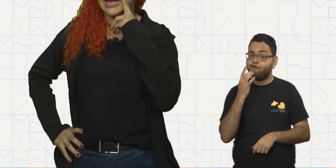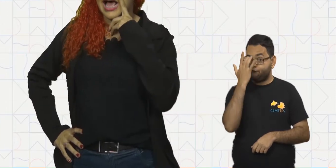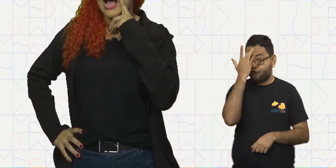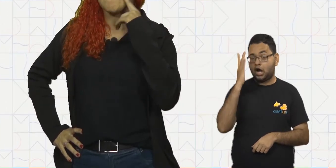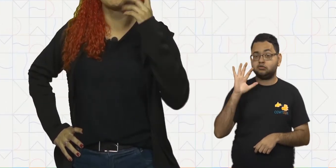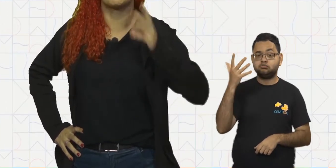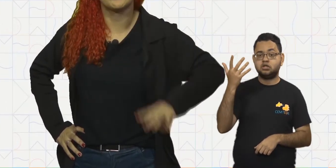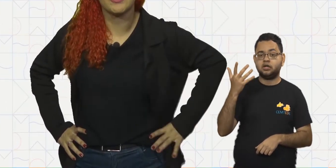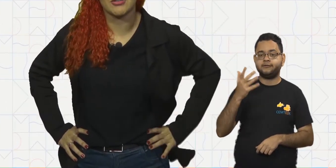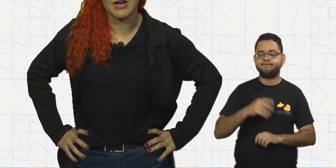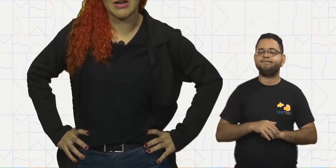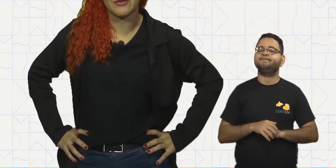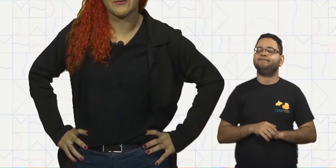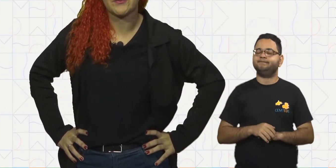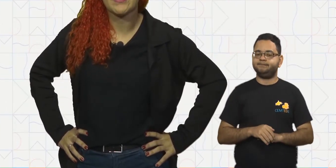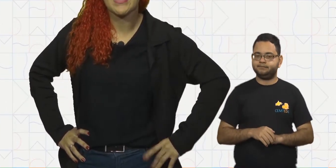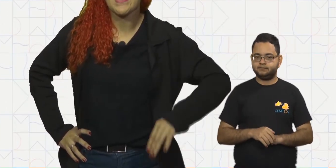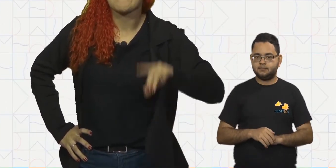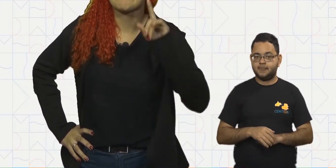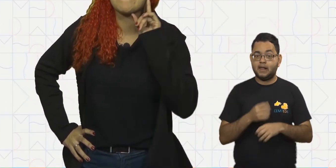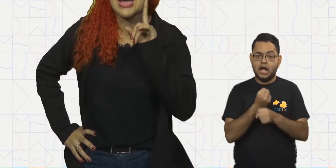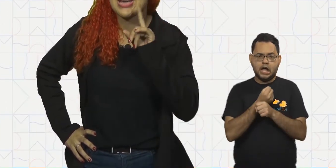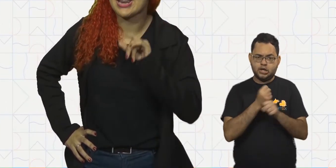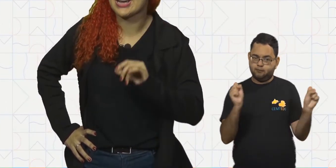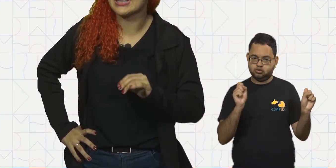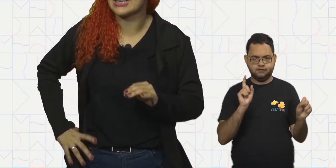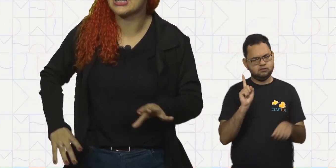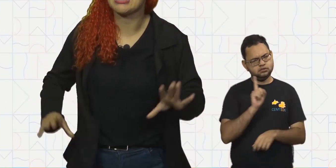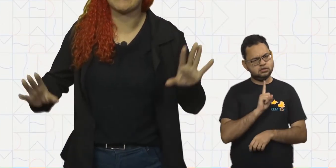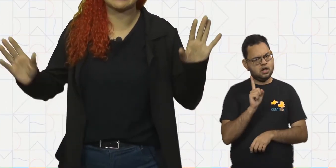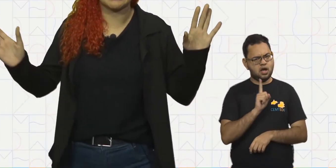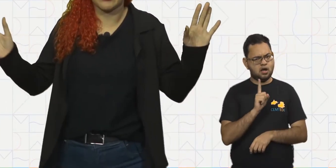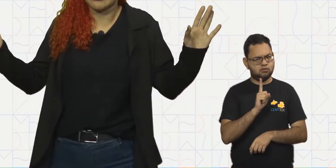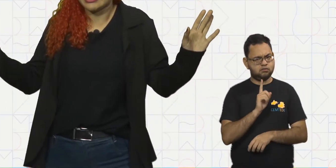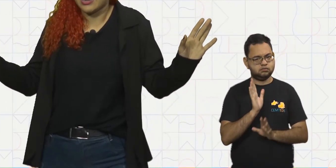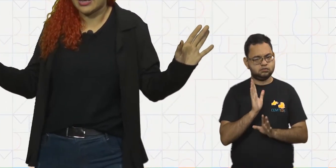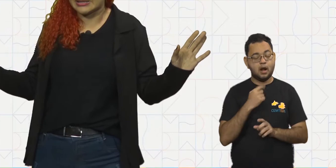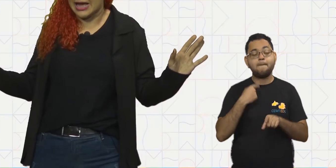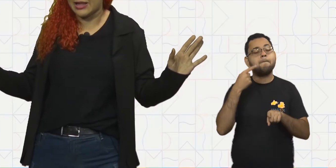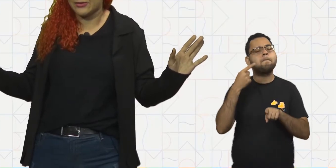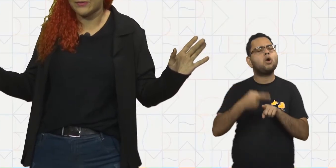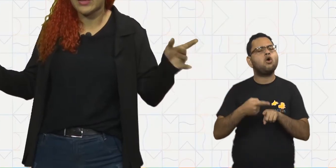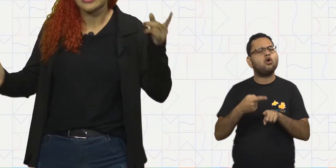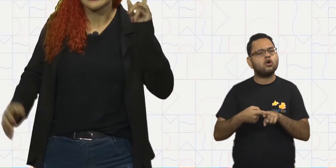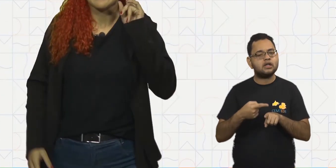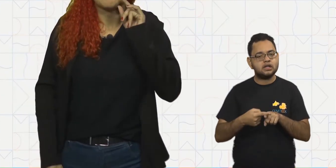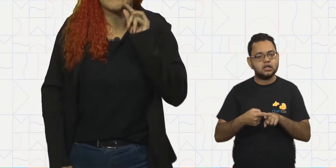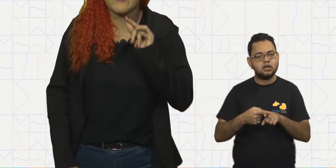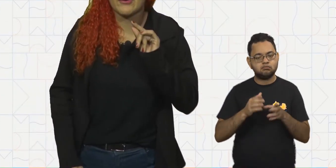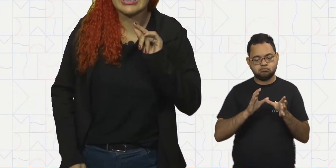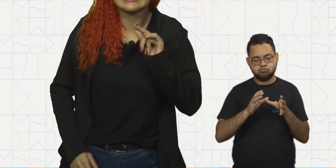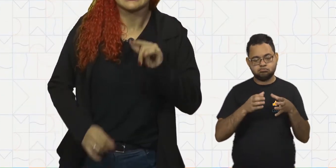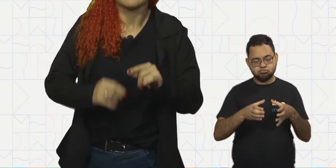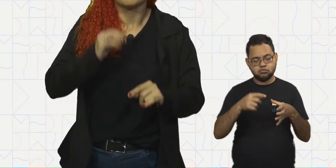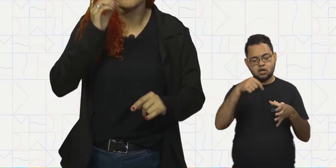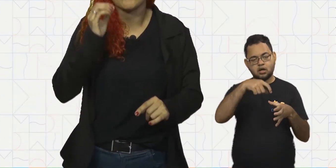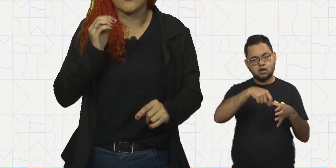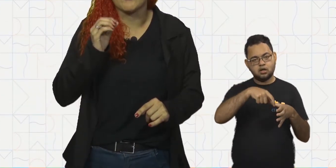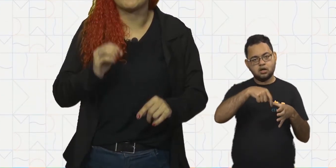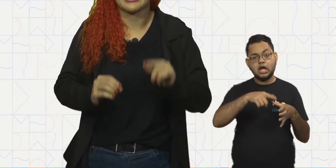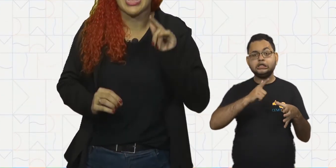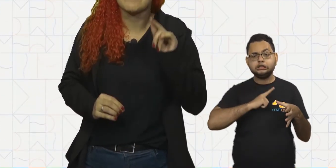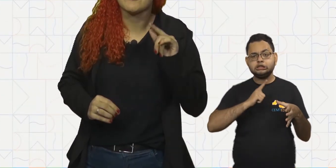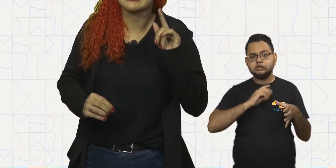ou será muito provável bem crianças impossível não seria certo pois